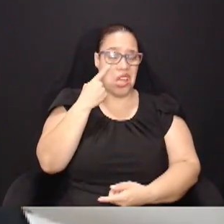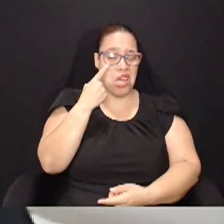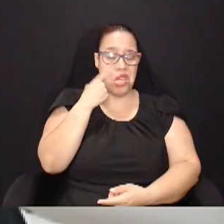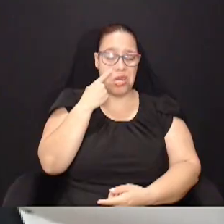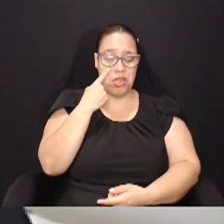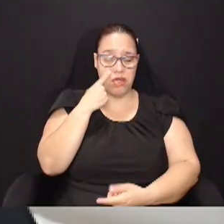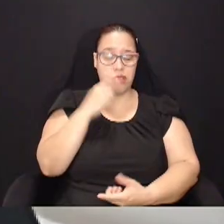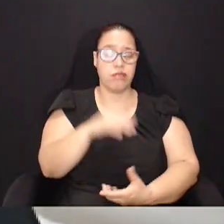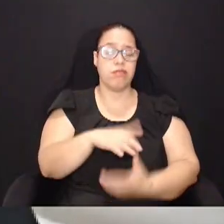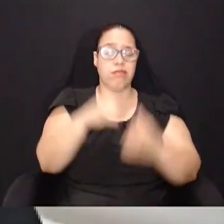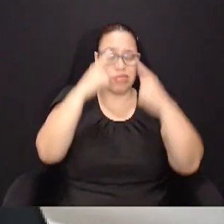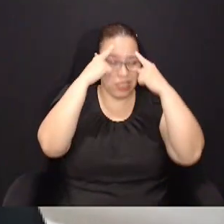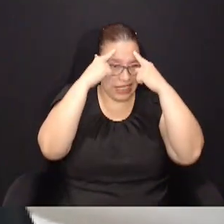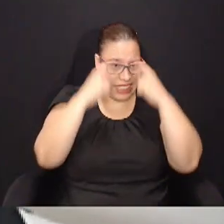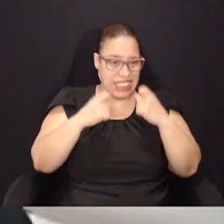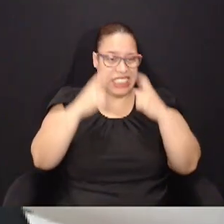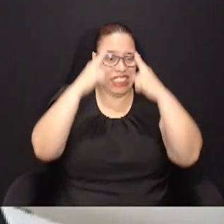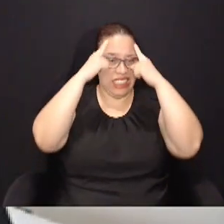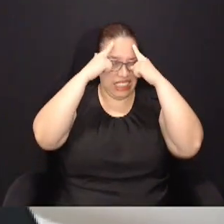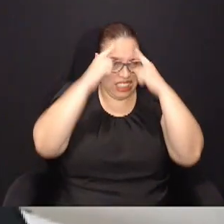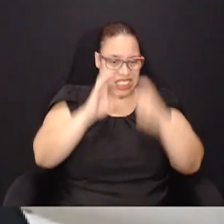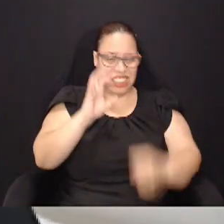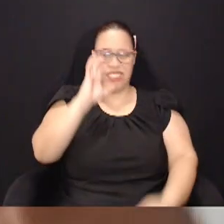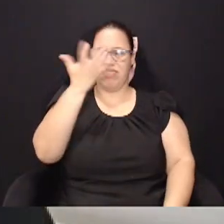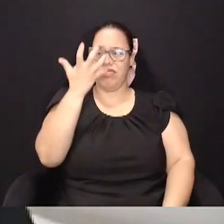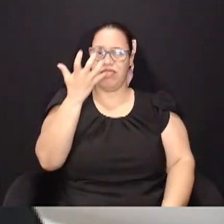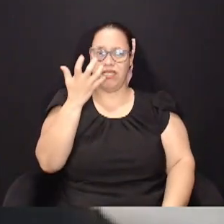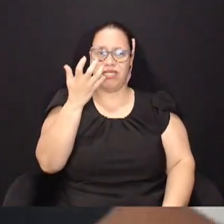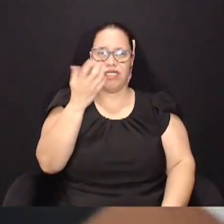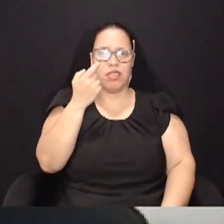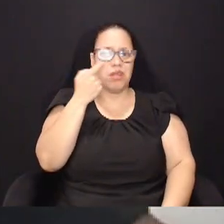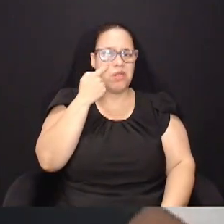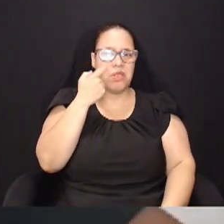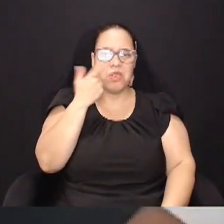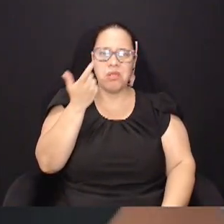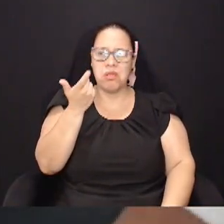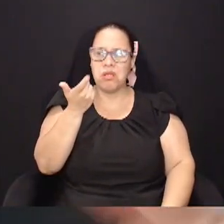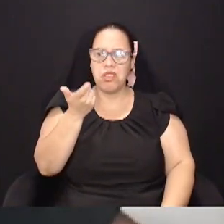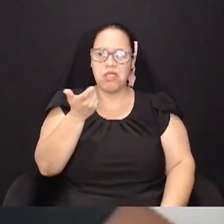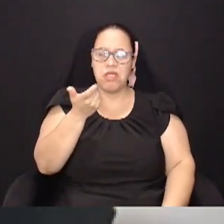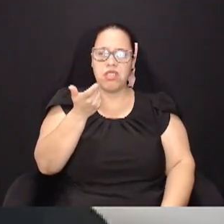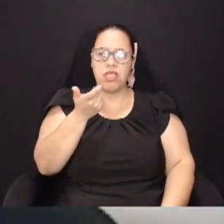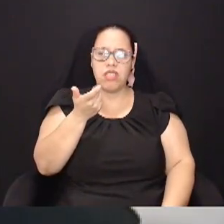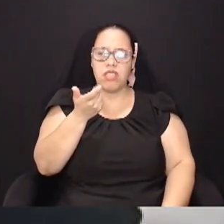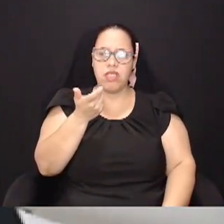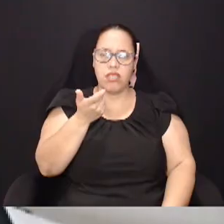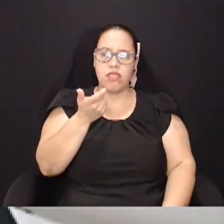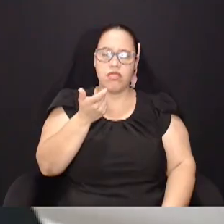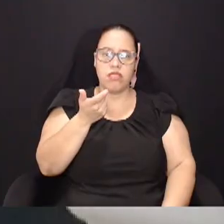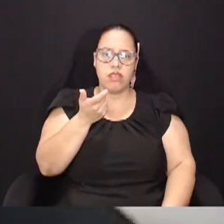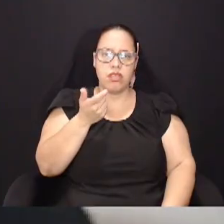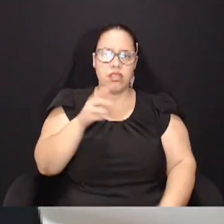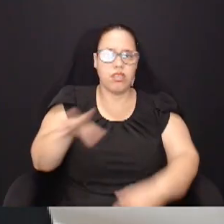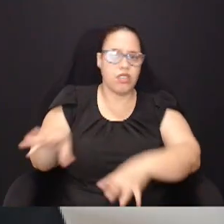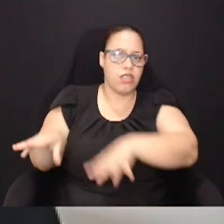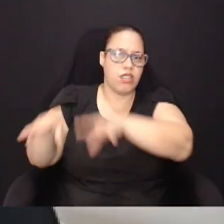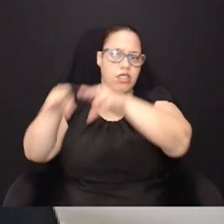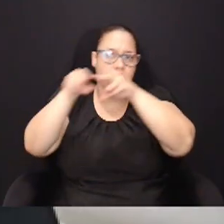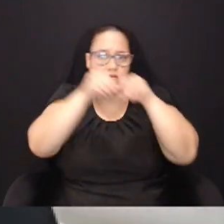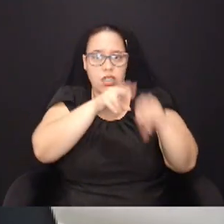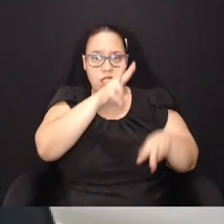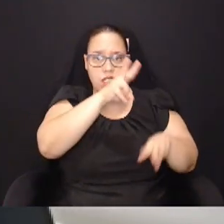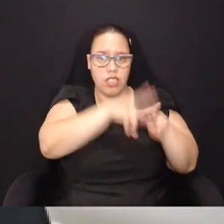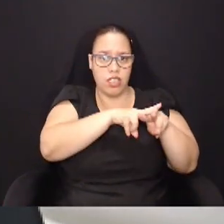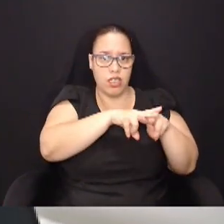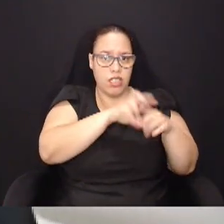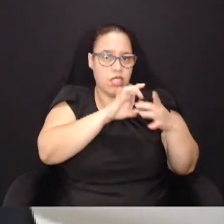violências acontecendo, e aí você vai lá, leva a pessoa, levada para a prisão, daqui a pouco está na rua.